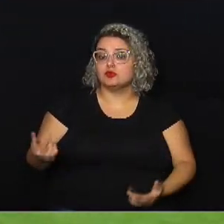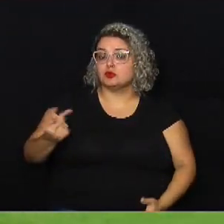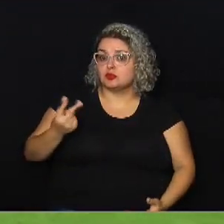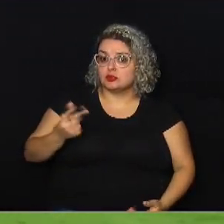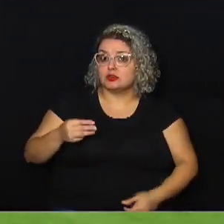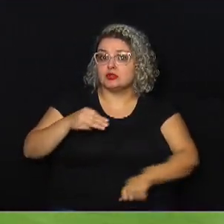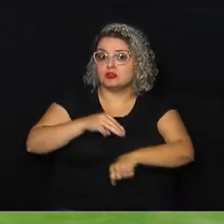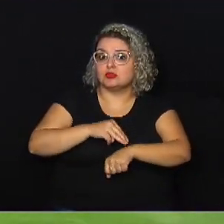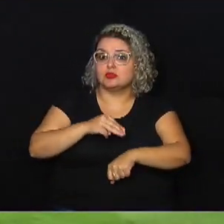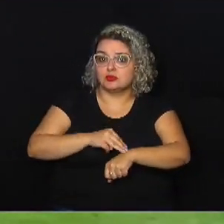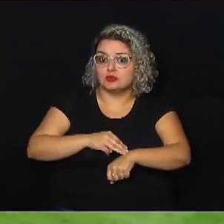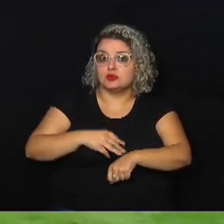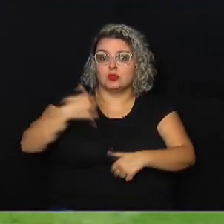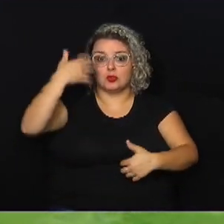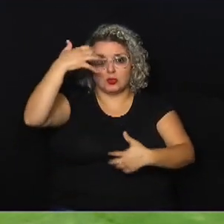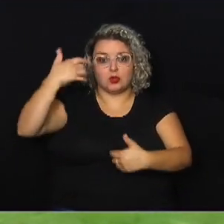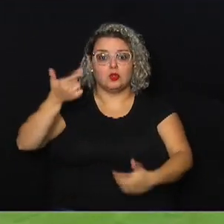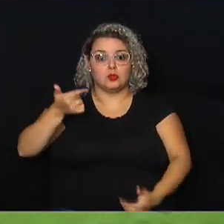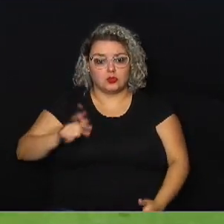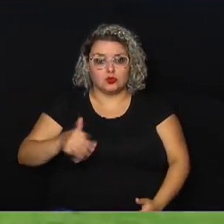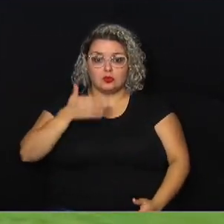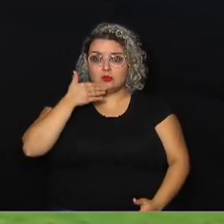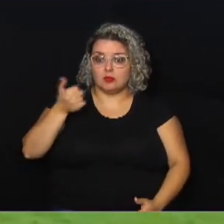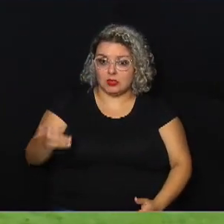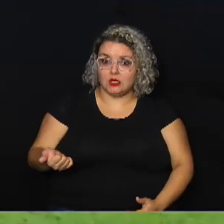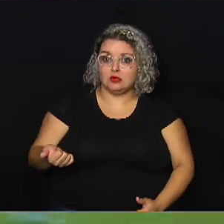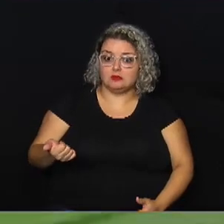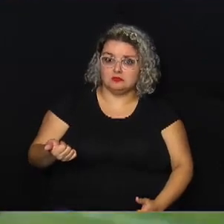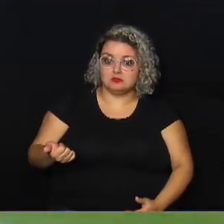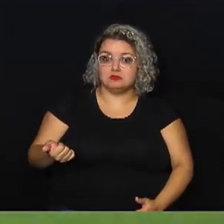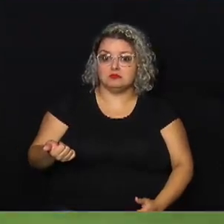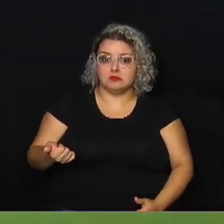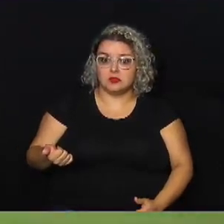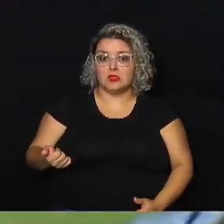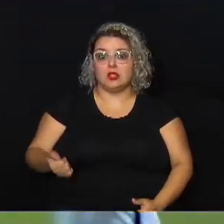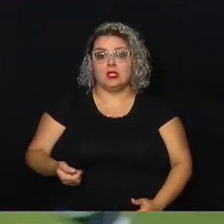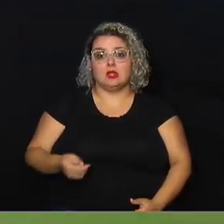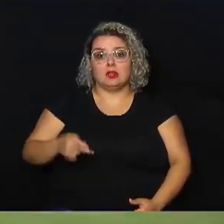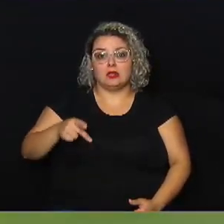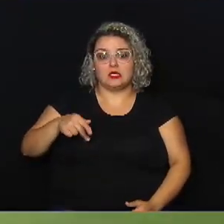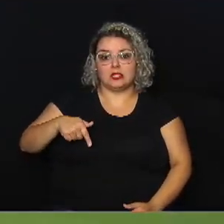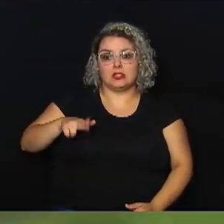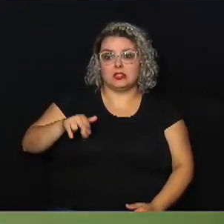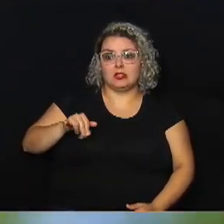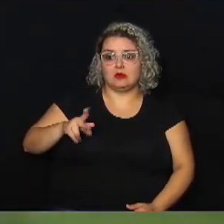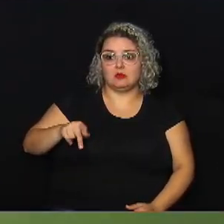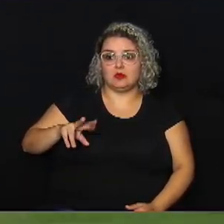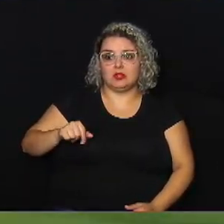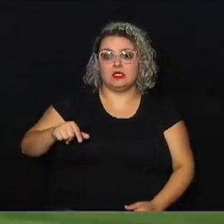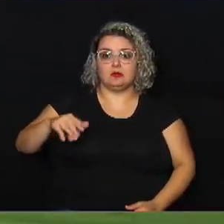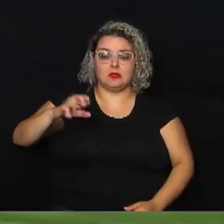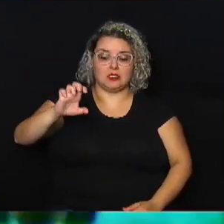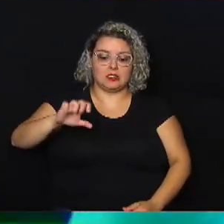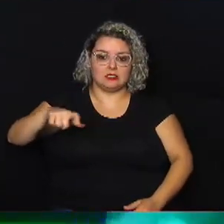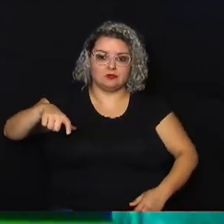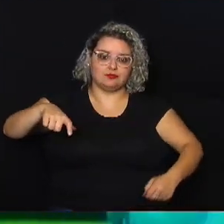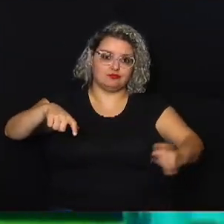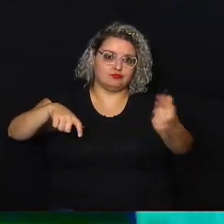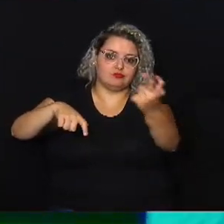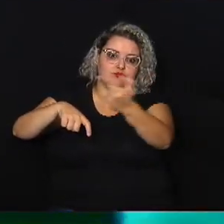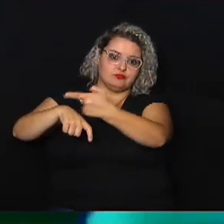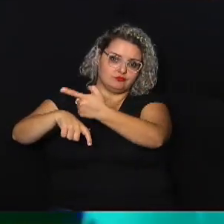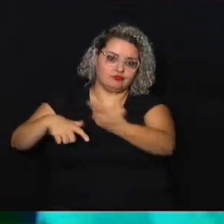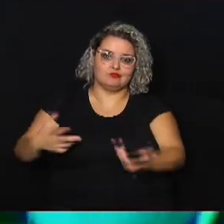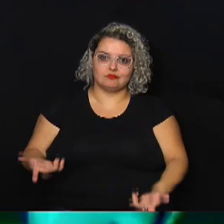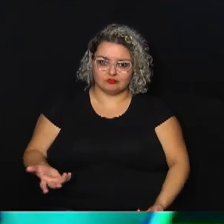a Macaca continuou melhor e Gui Pira escapou pela esquerda, mas finalizou sem direção. No